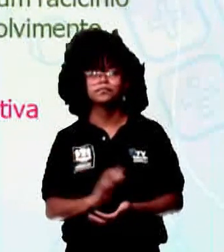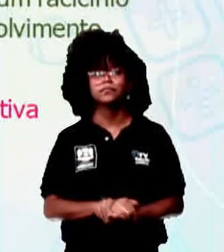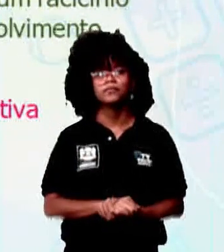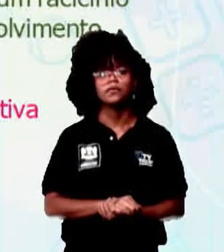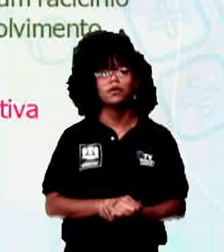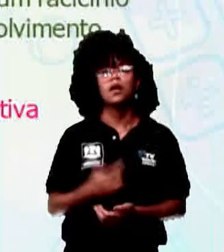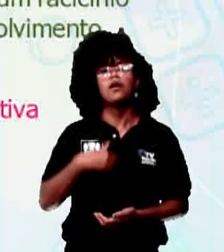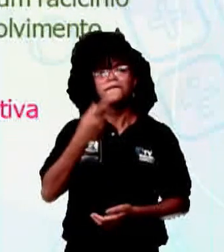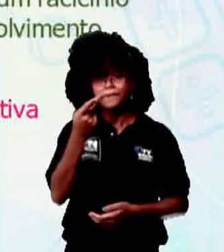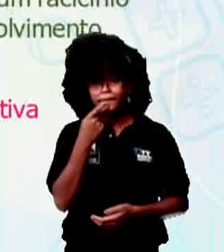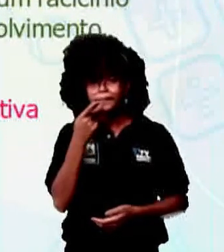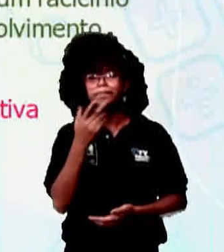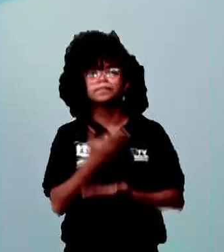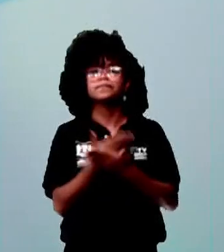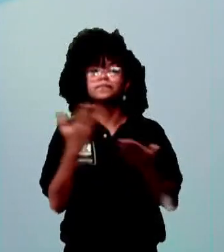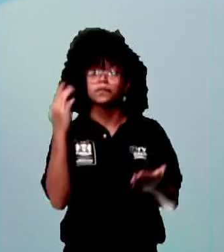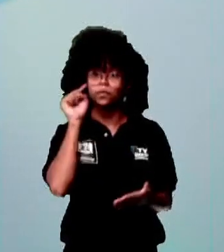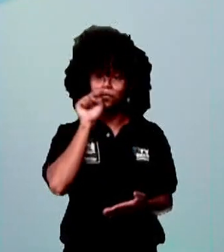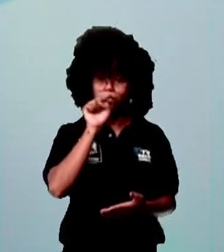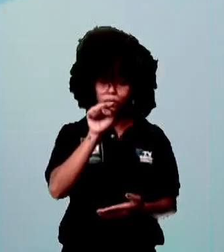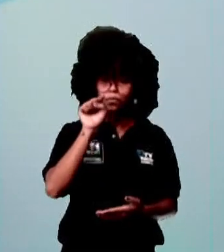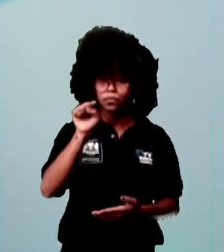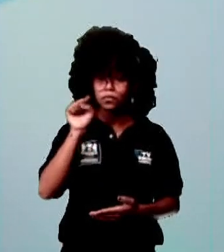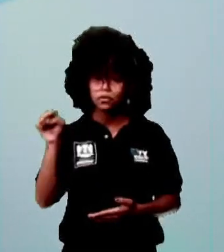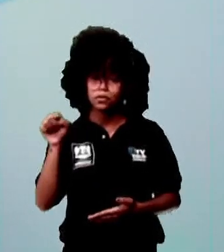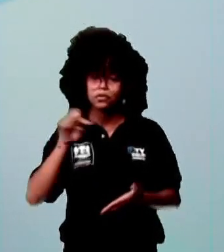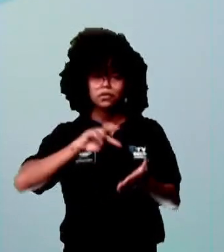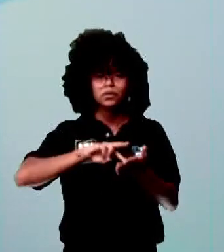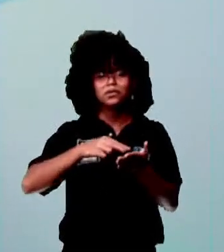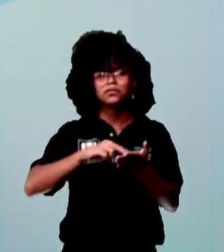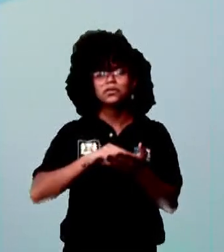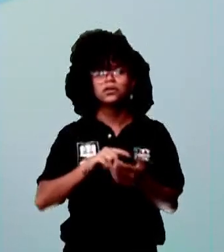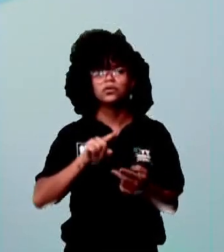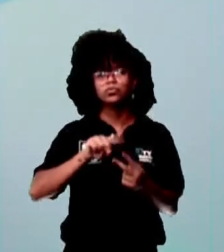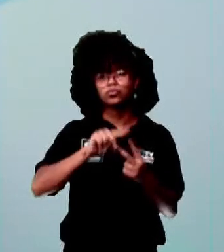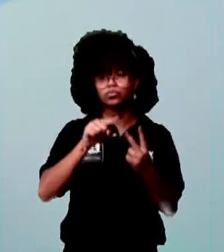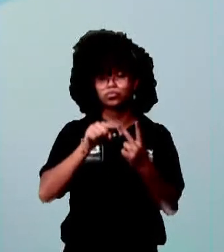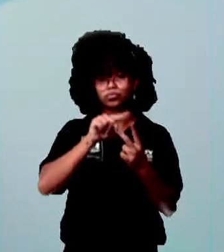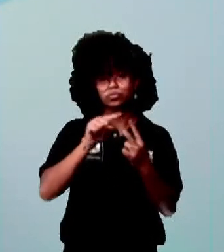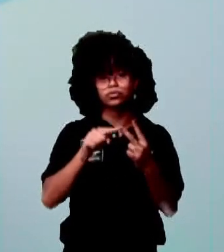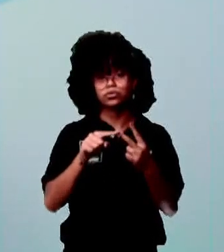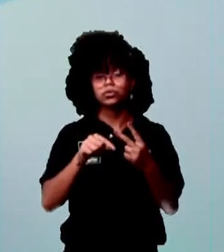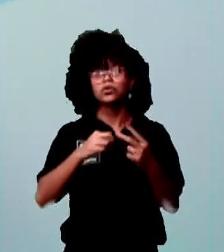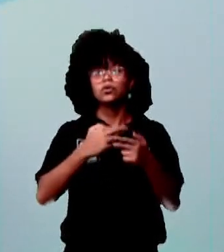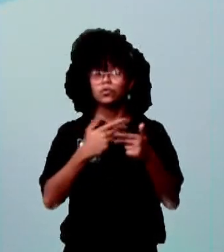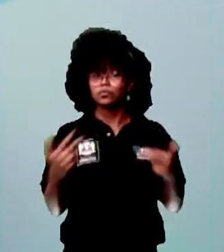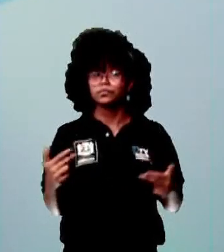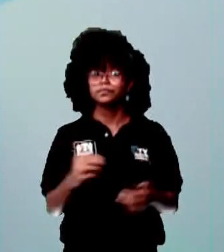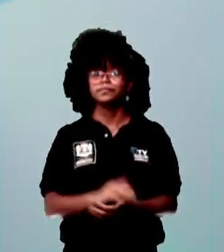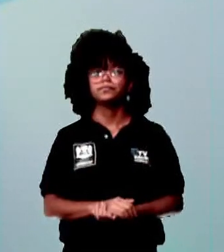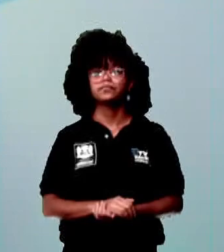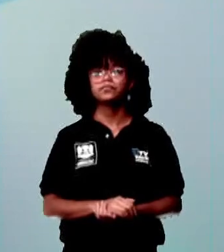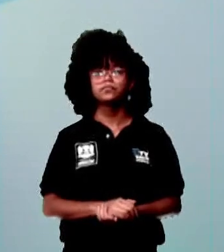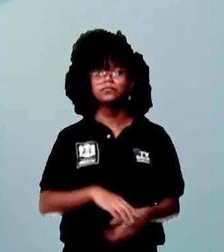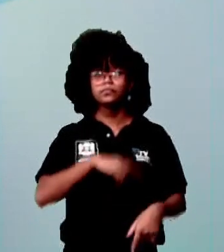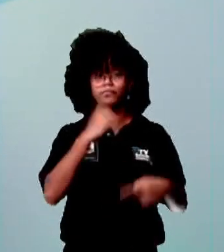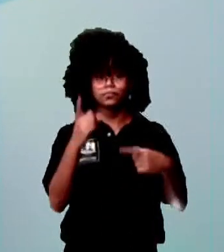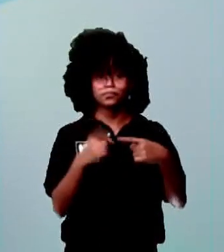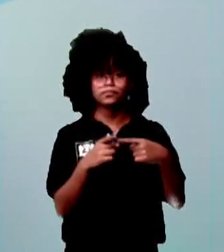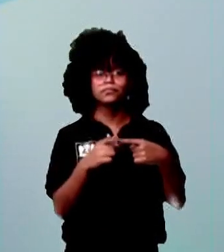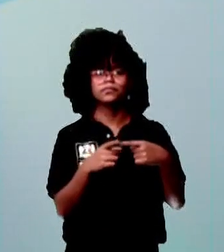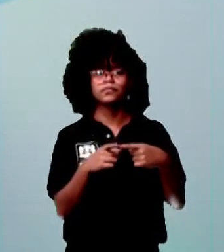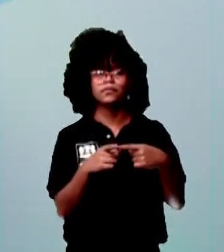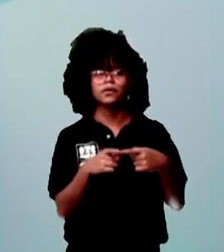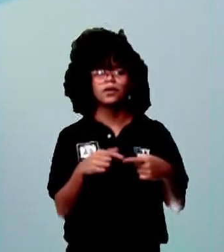vocês que as reticências, elas vão gerar 2 possibilidades dentro da tirinha. A primeira é deixar